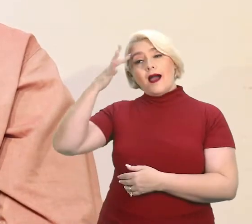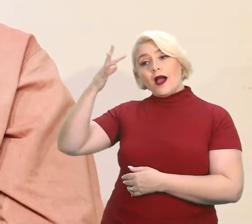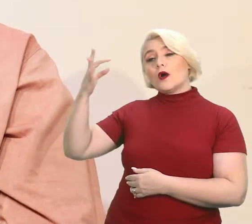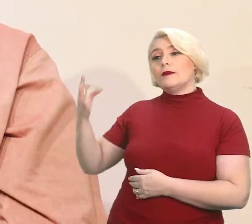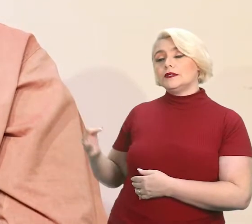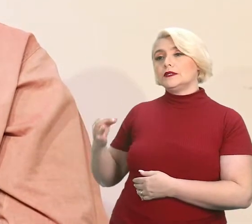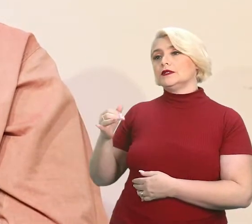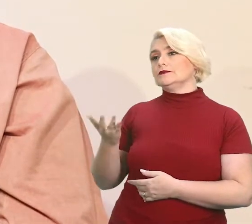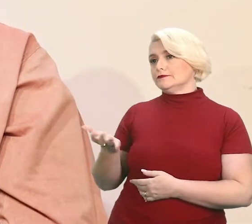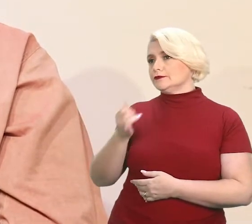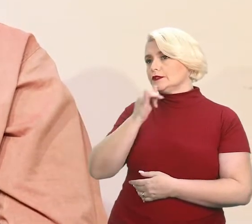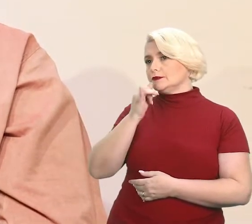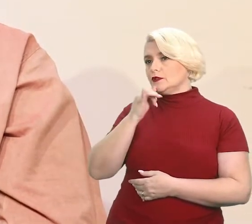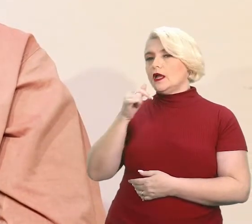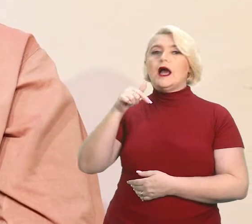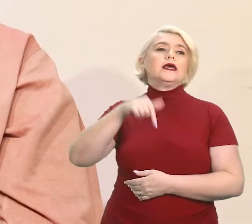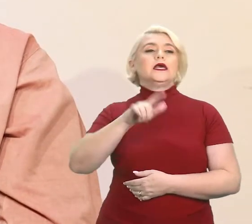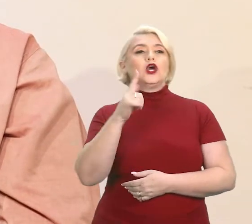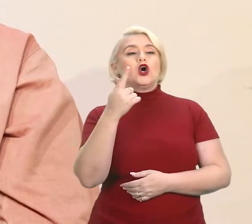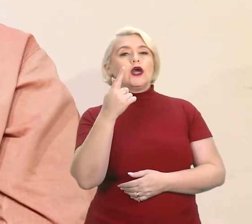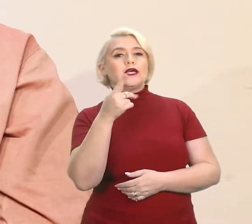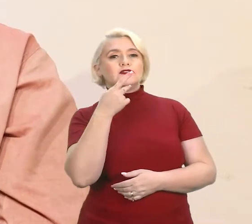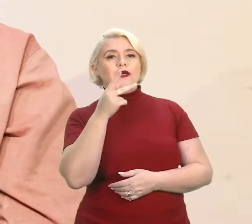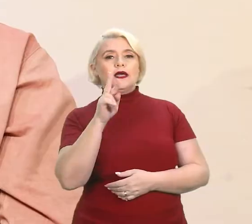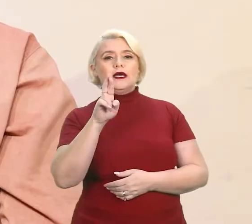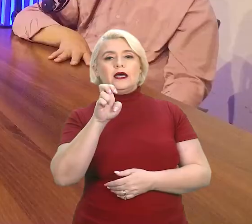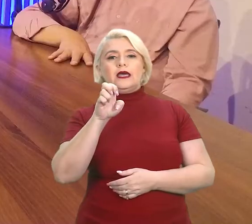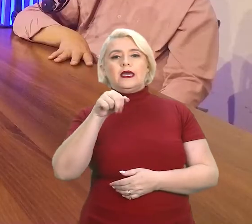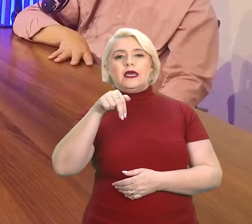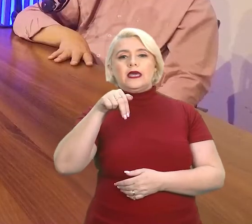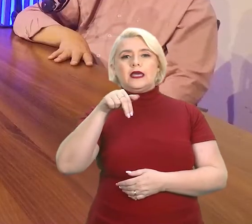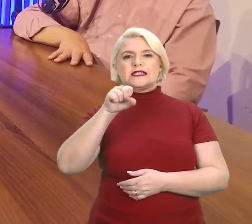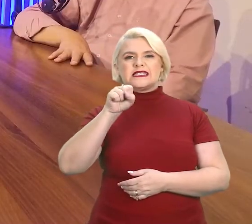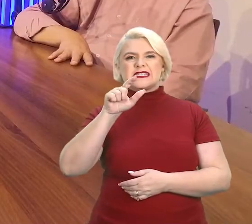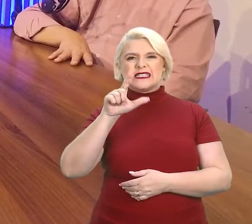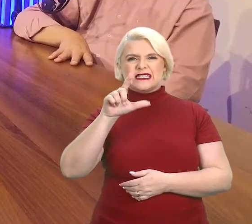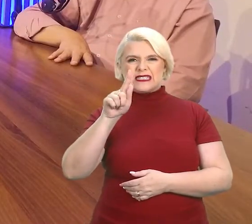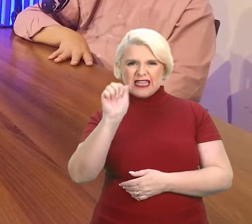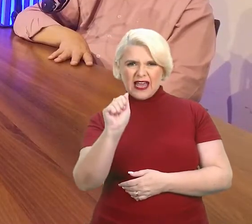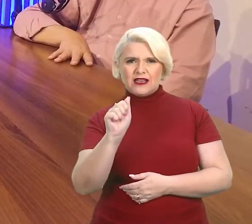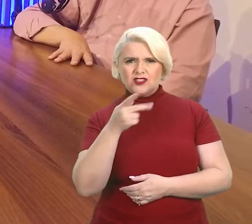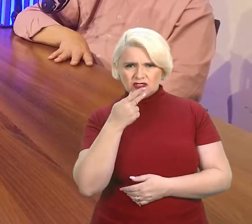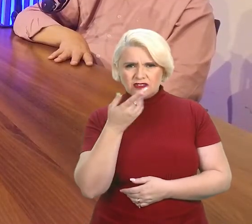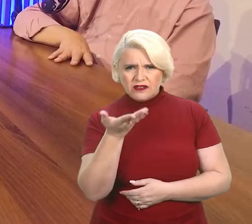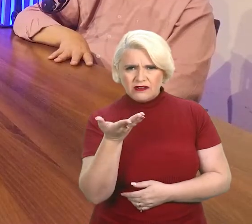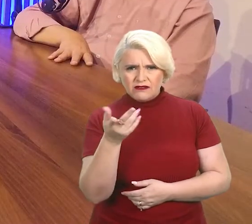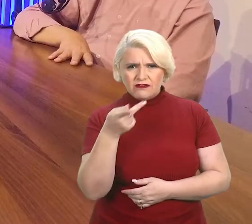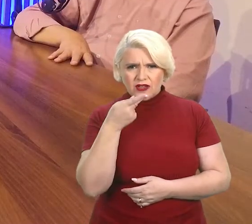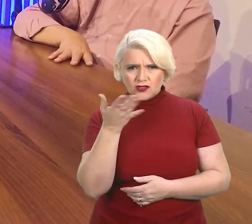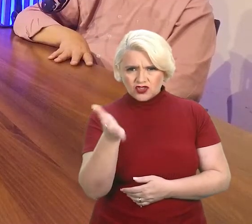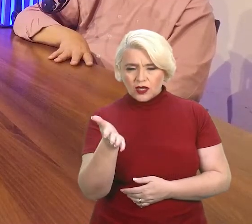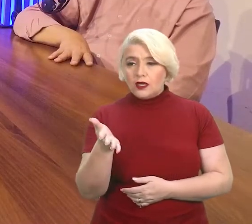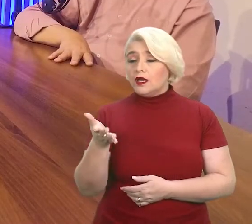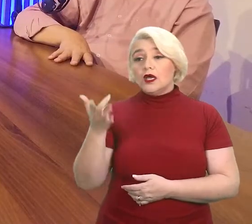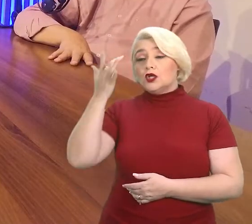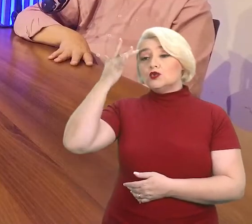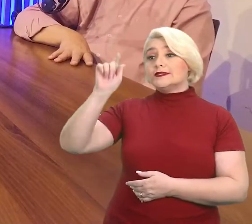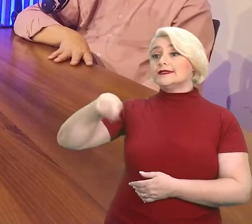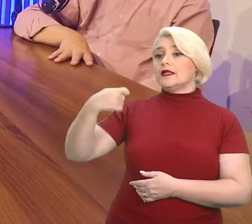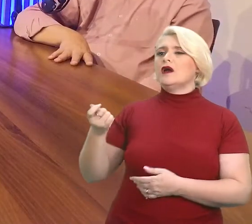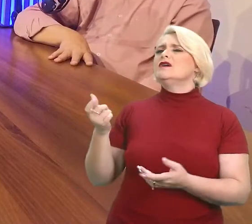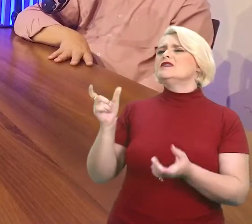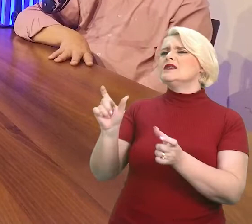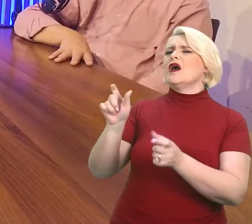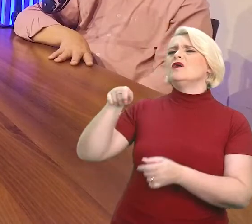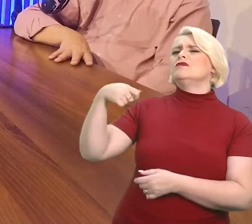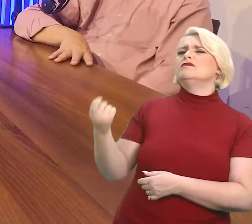Né, tem aqui em Goiás, o povo fala muito rensga. Rensga. Já viu? Rensga. Rensga. Eu não, o que seria?